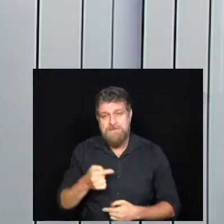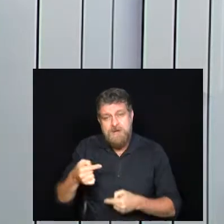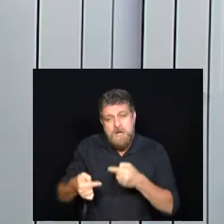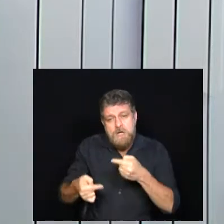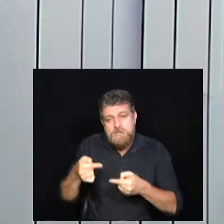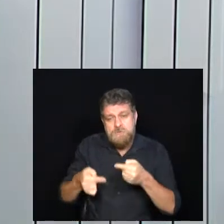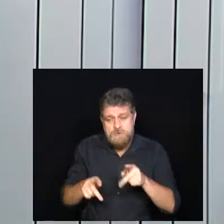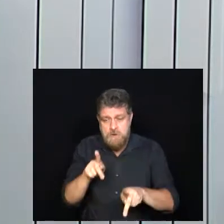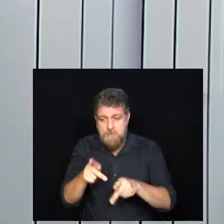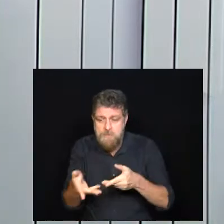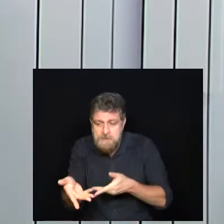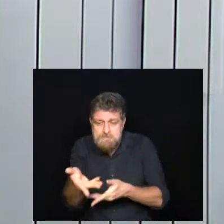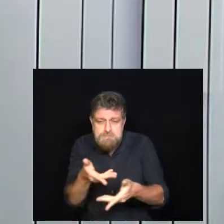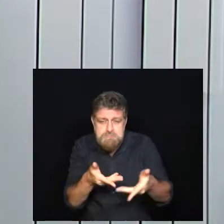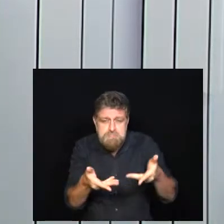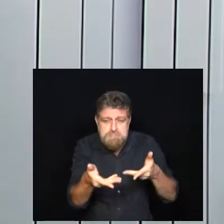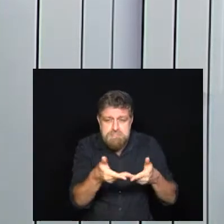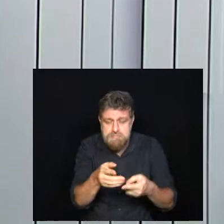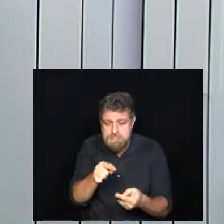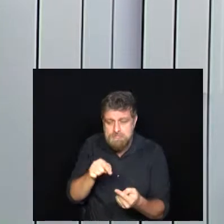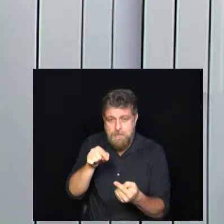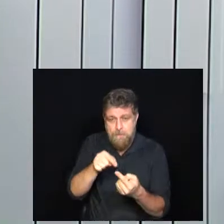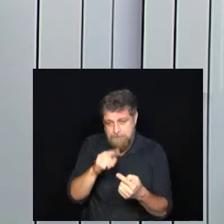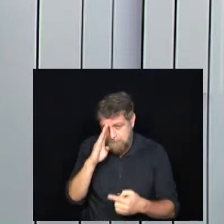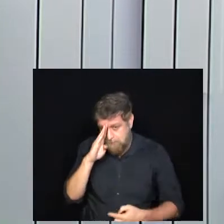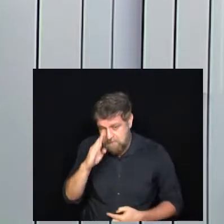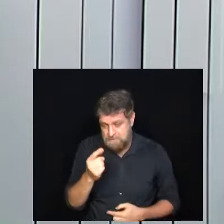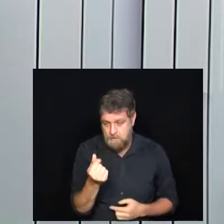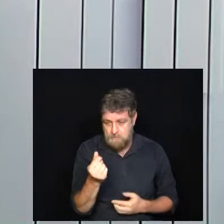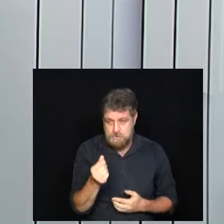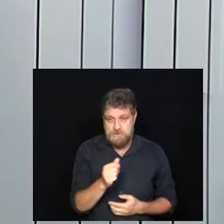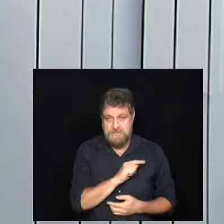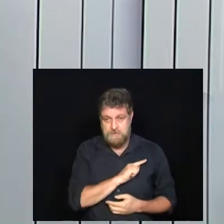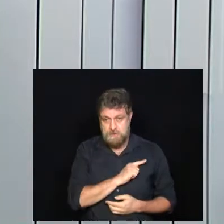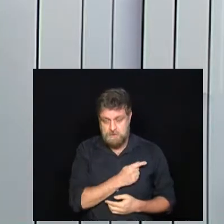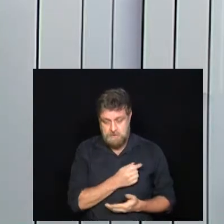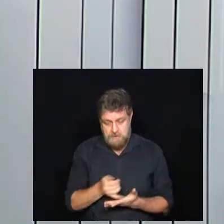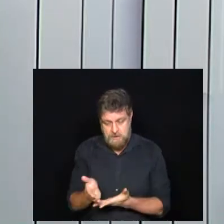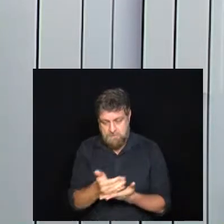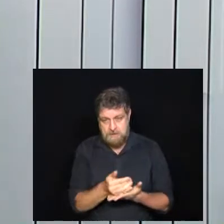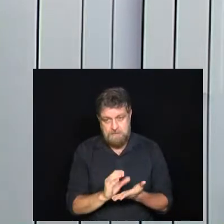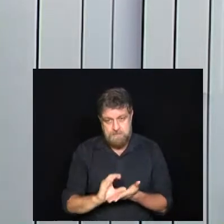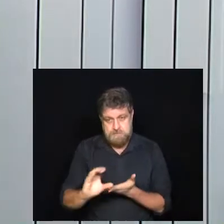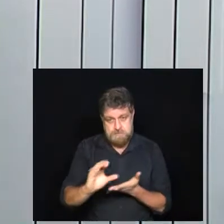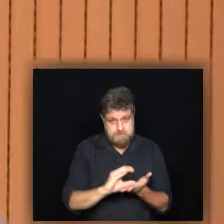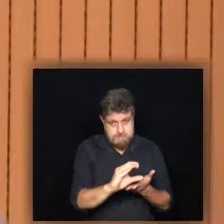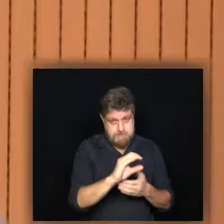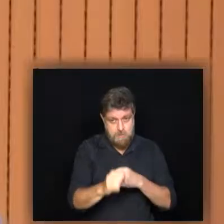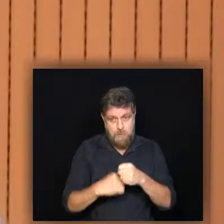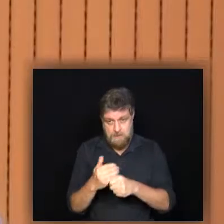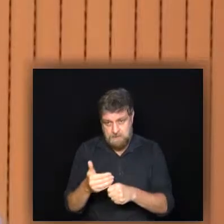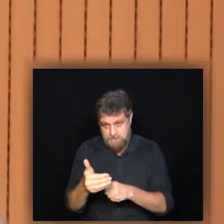a população as prioridades dos recursos estaduais para o ano que vem.